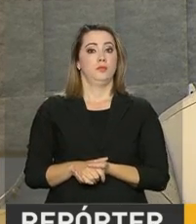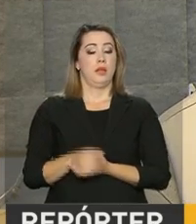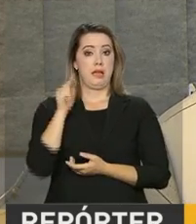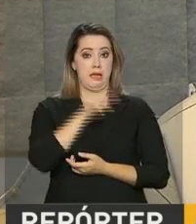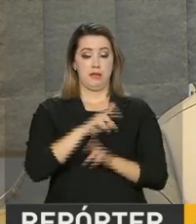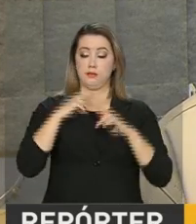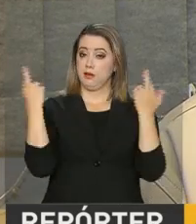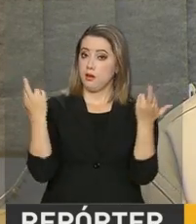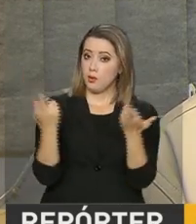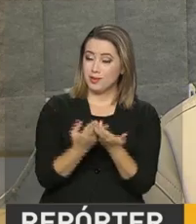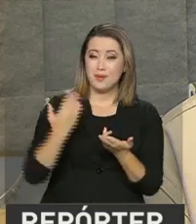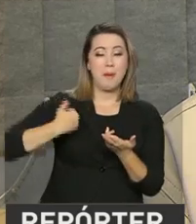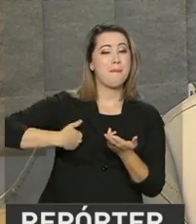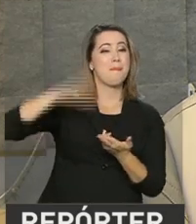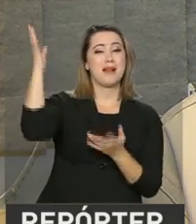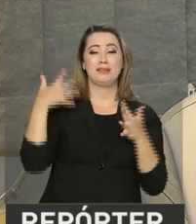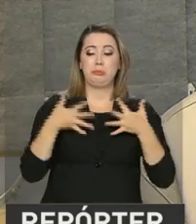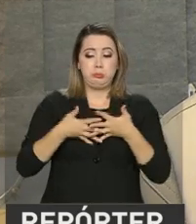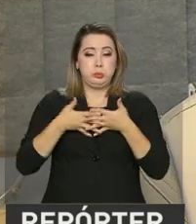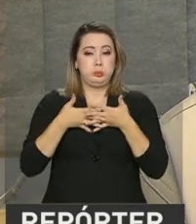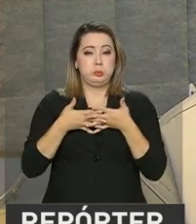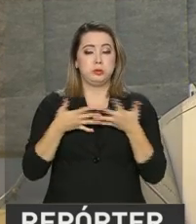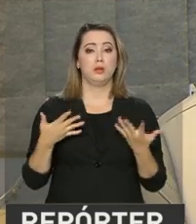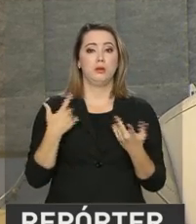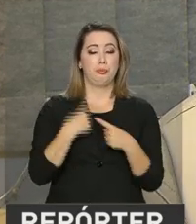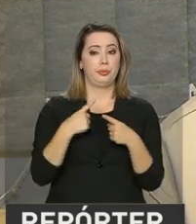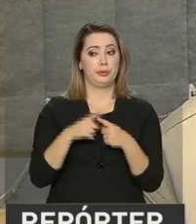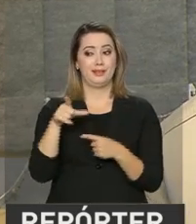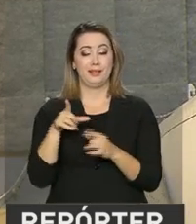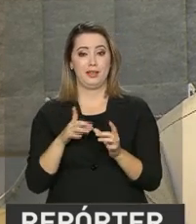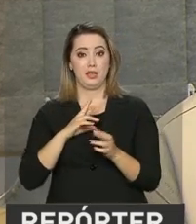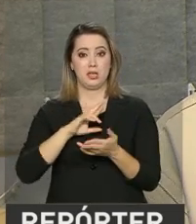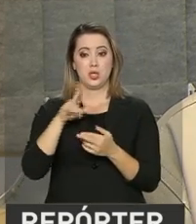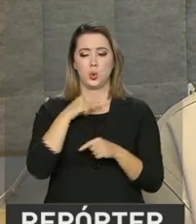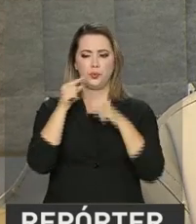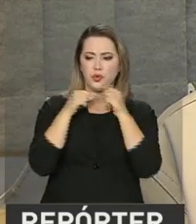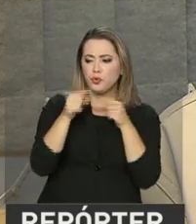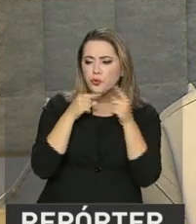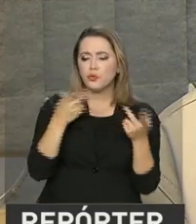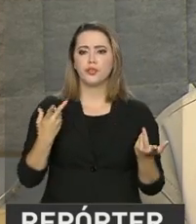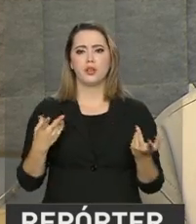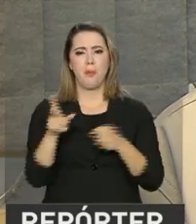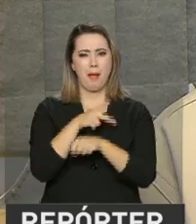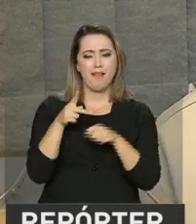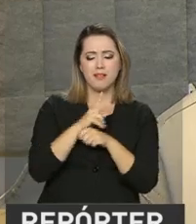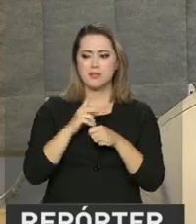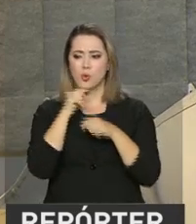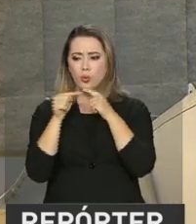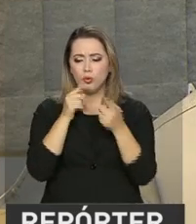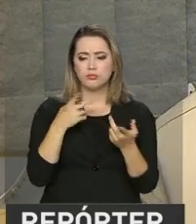a mais complexa, porque ela se dá tanto num ambiente de muita incerteza, de